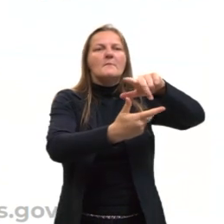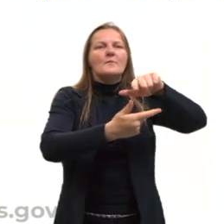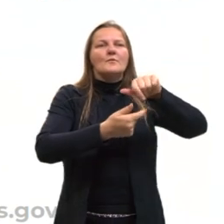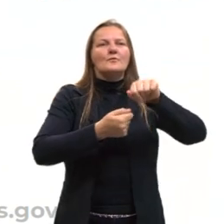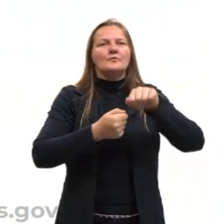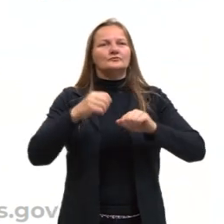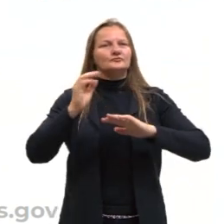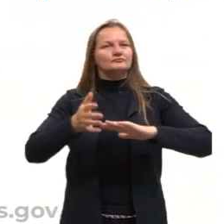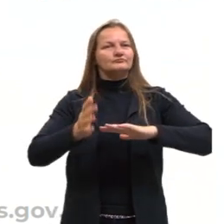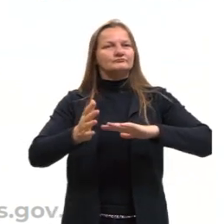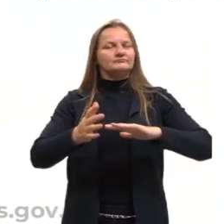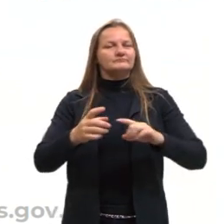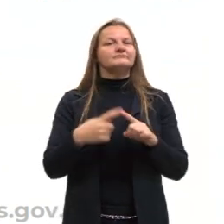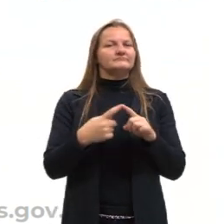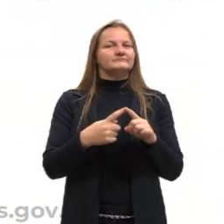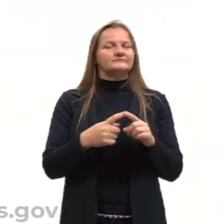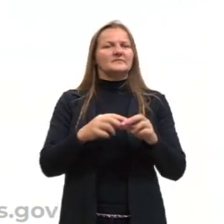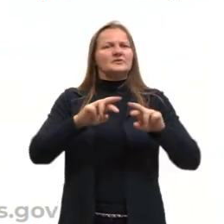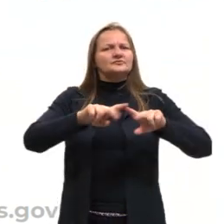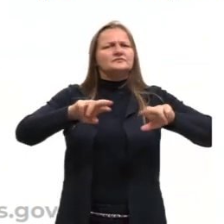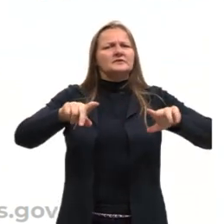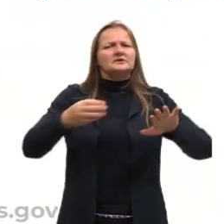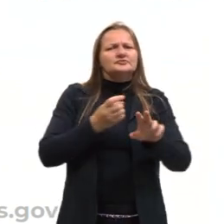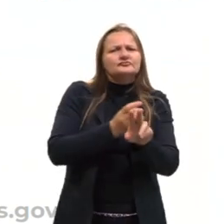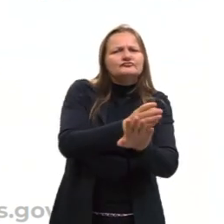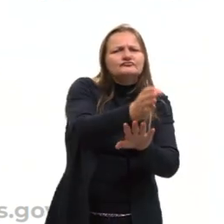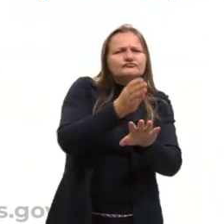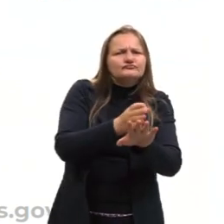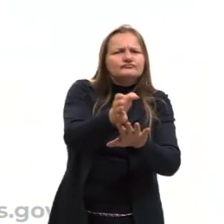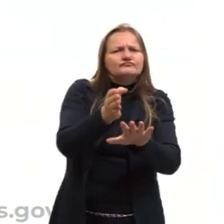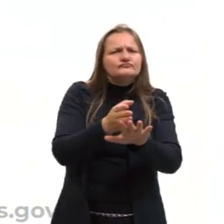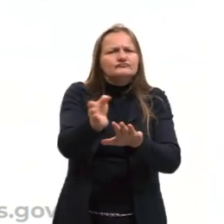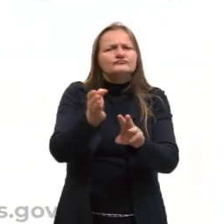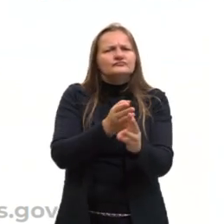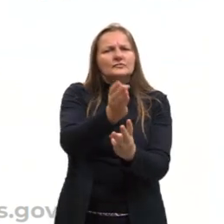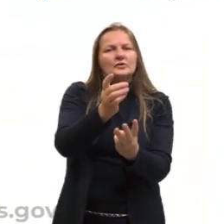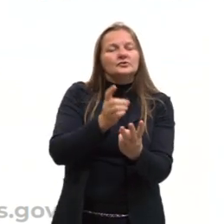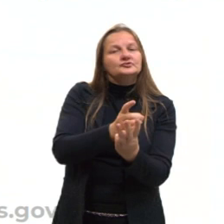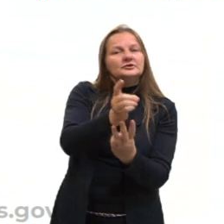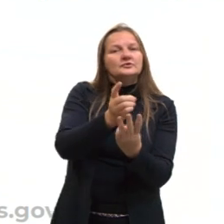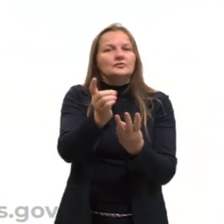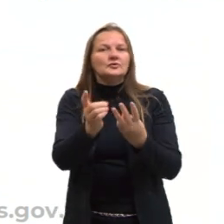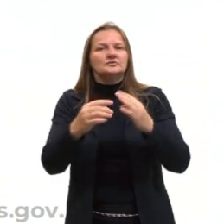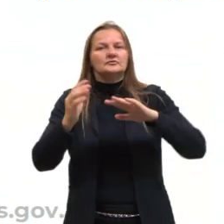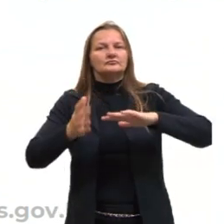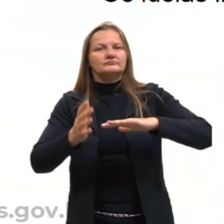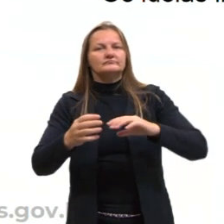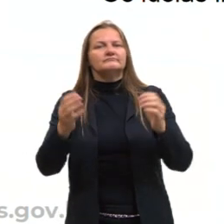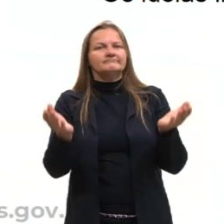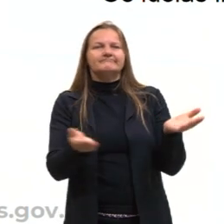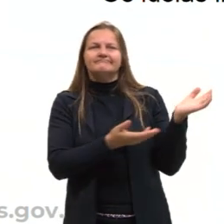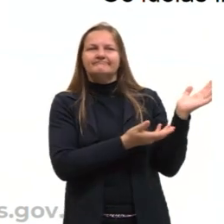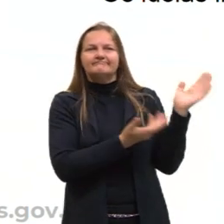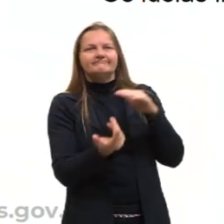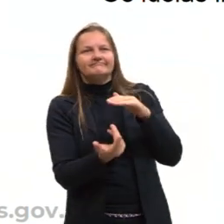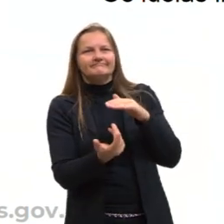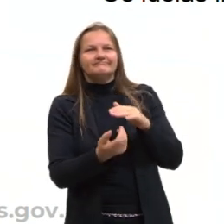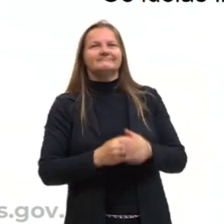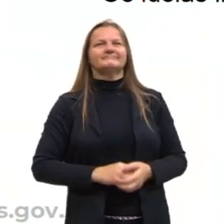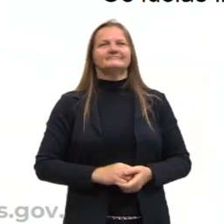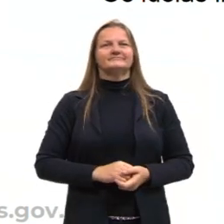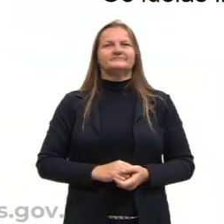discutir e ver os as diferentes correntes éticas na contemporaneidade quem vamos lá então